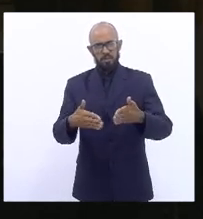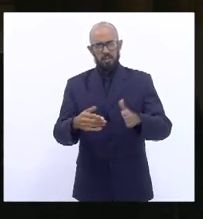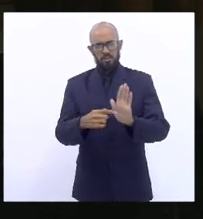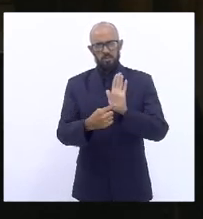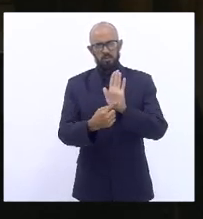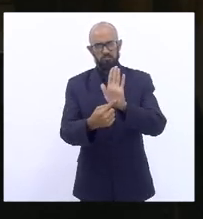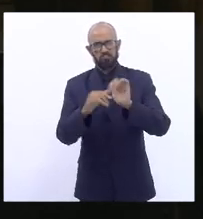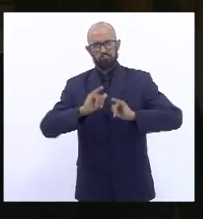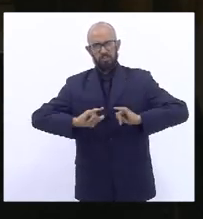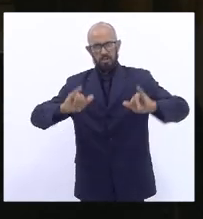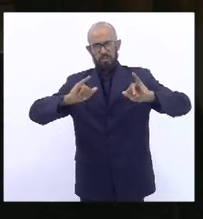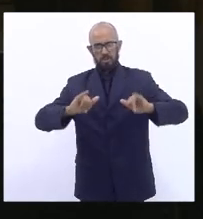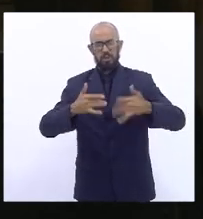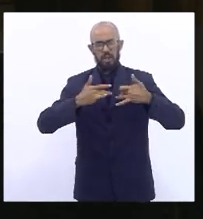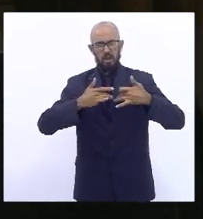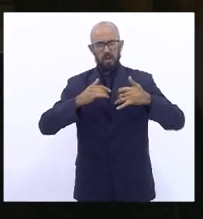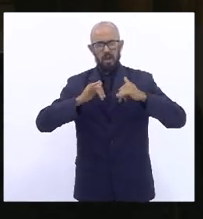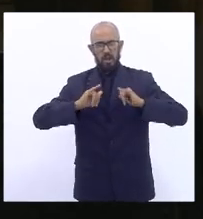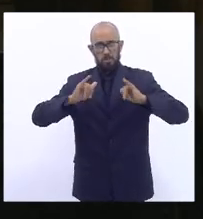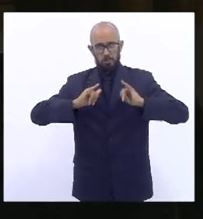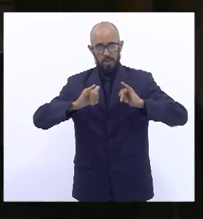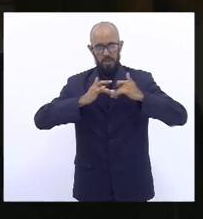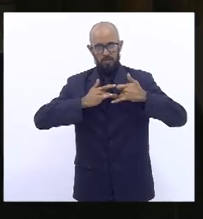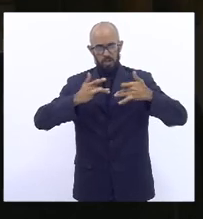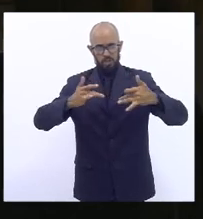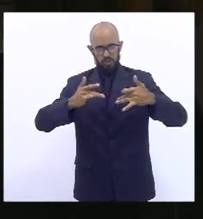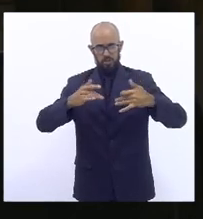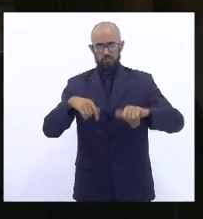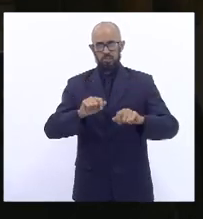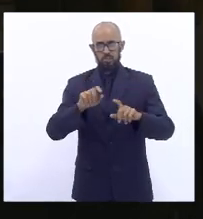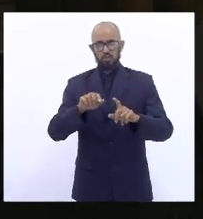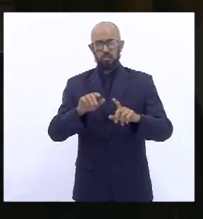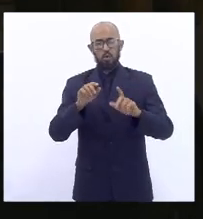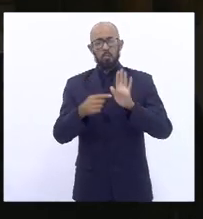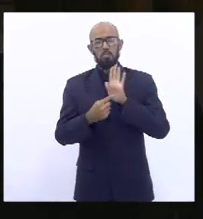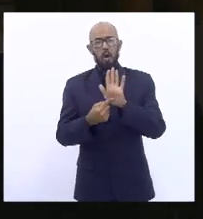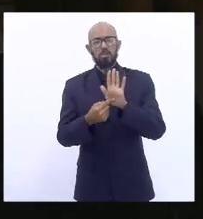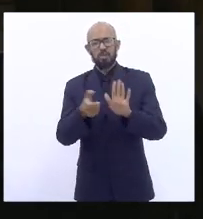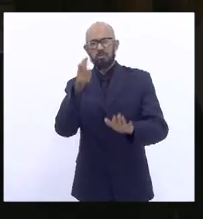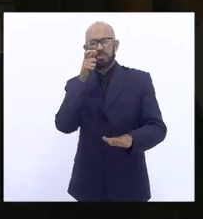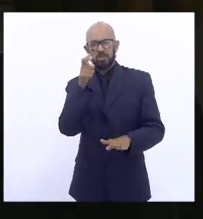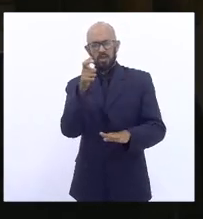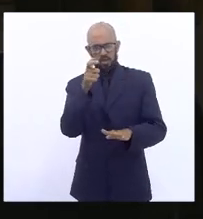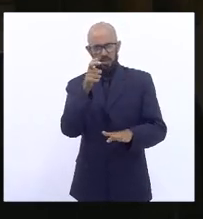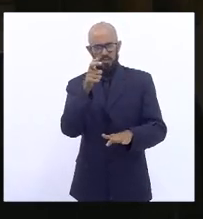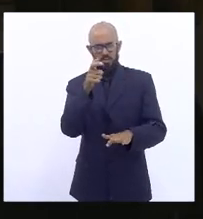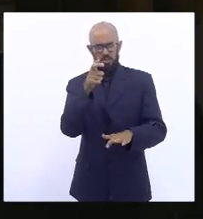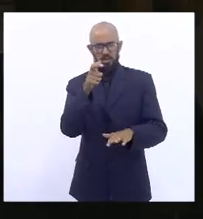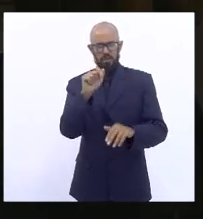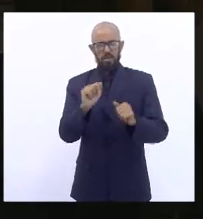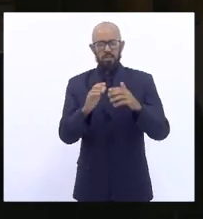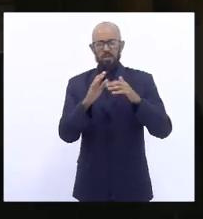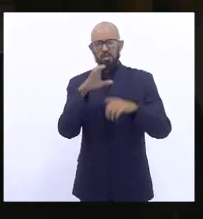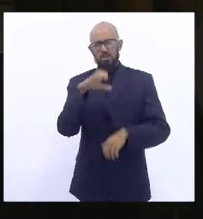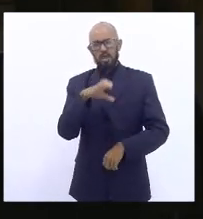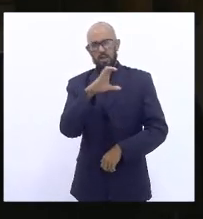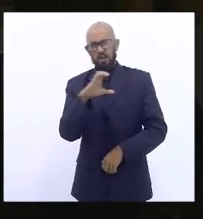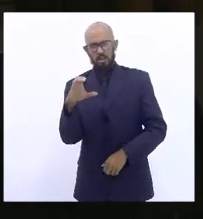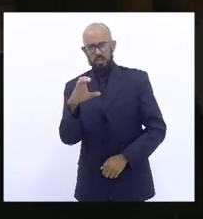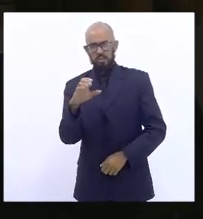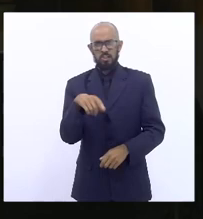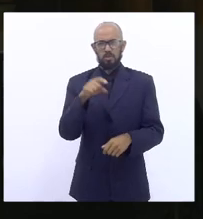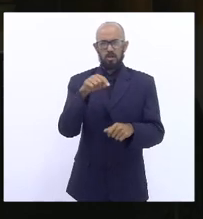da fraternidade. Isso é muito importante porque mostra a adesão e o interesse, o engajamento da igreja e das pastorais,